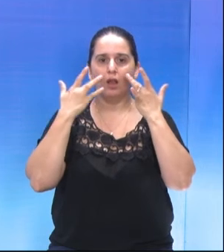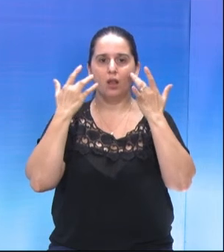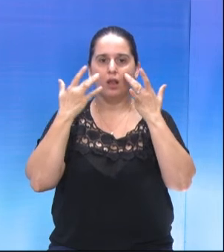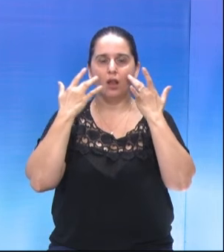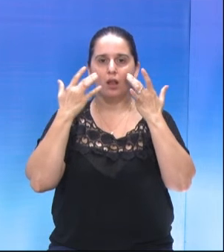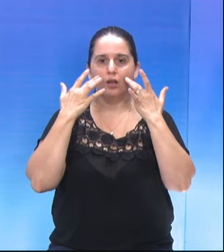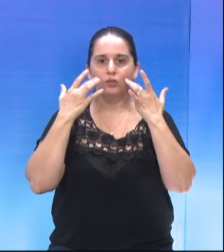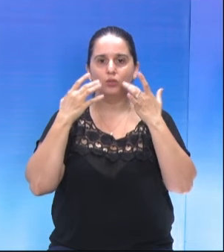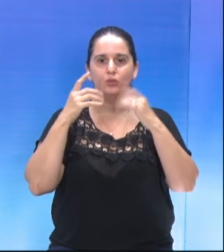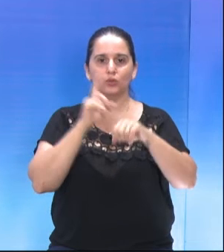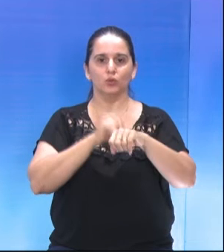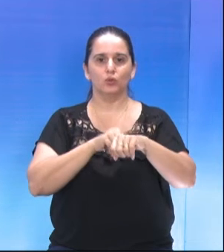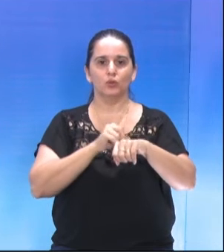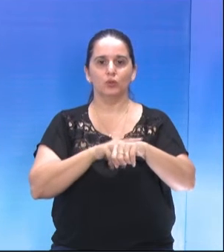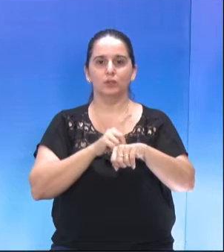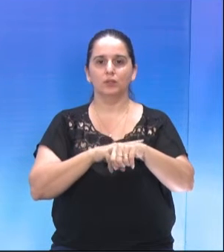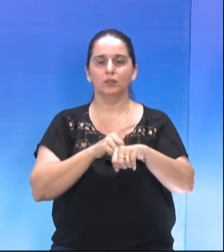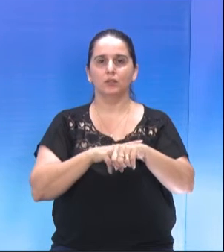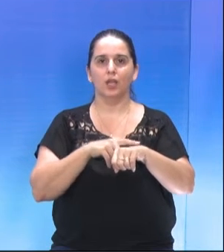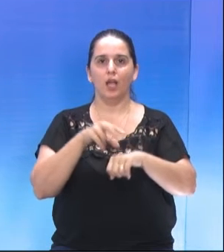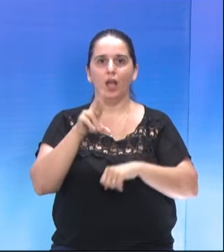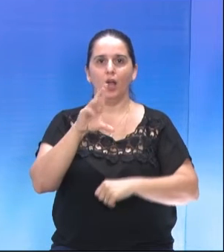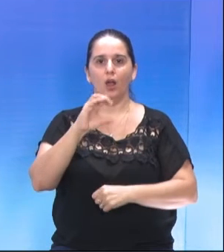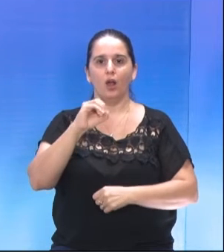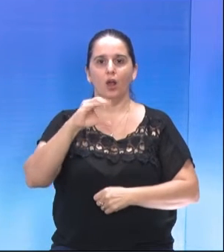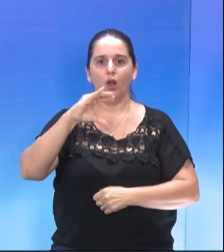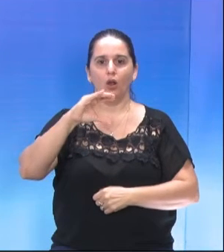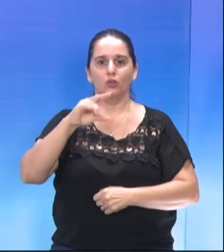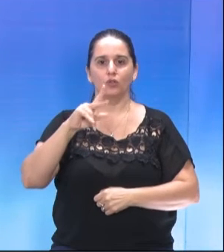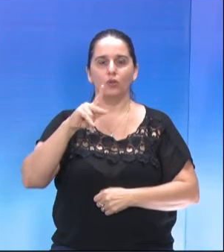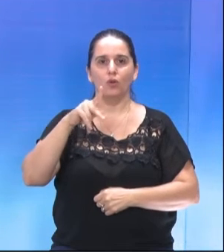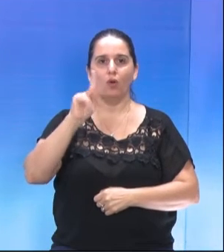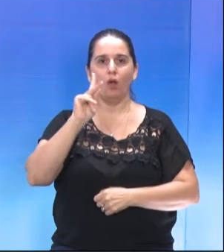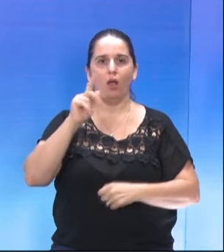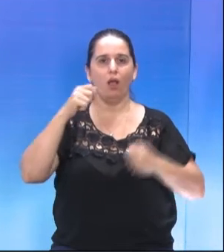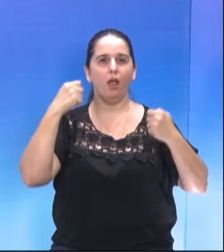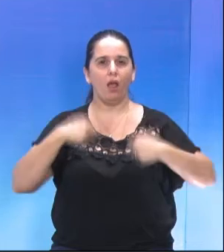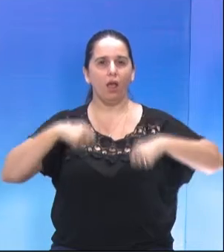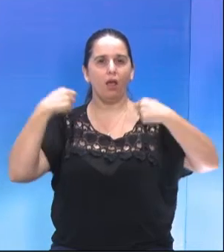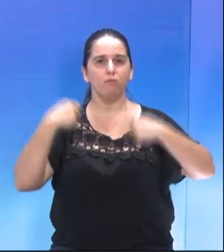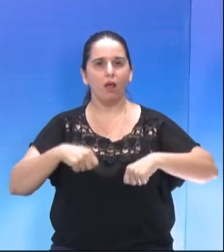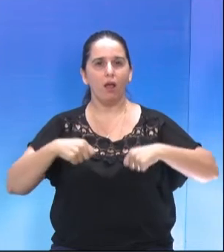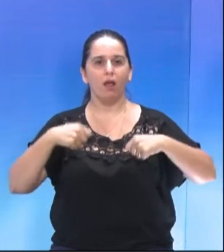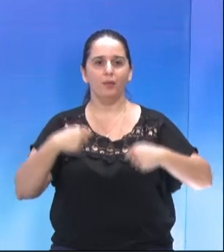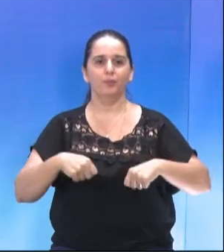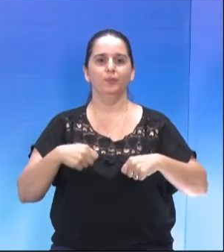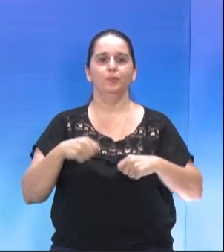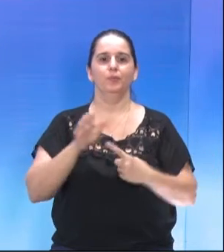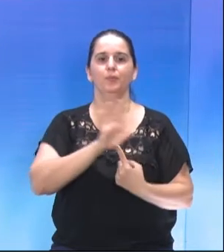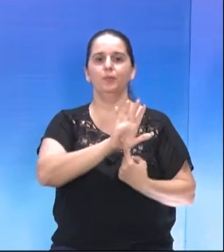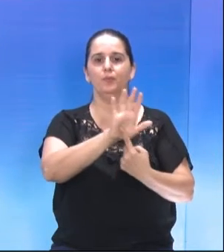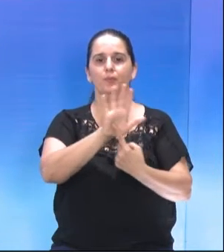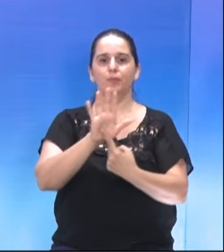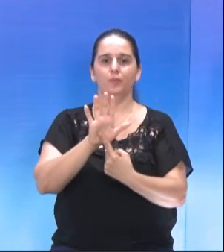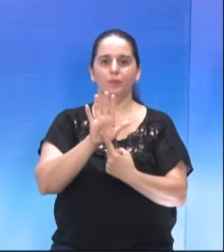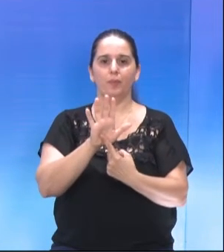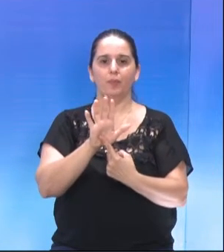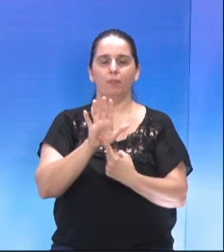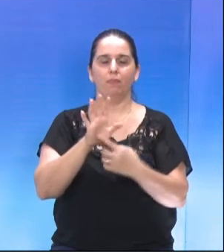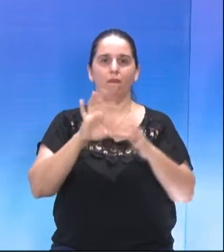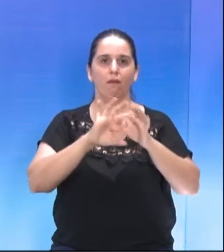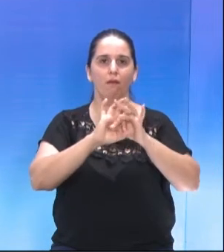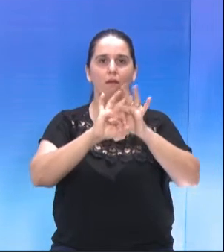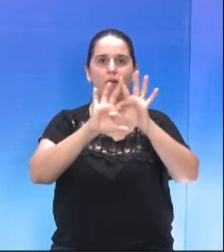grupo que faz parte desse período contemporâneo, foi o primeiro grupo aqui no Brasil, inclusive, a direcionar as suas obras, a